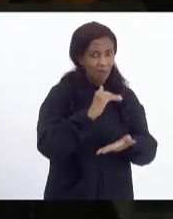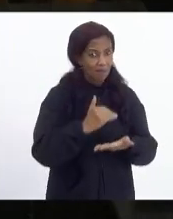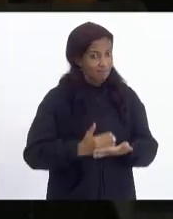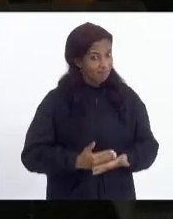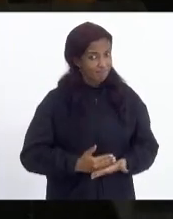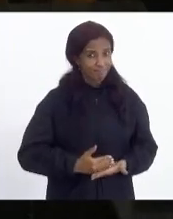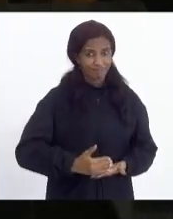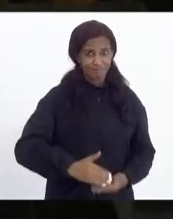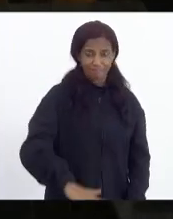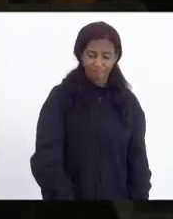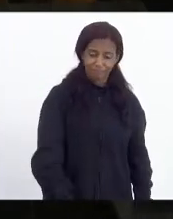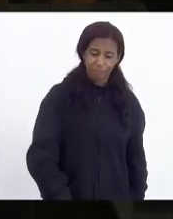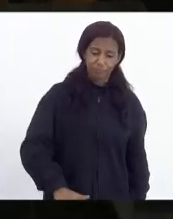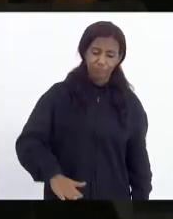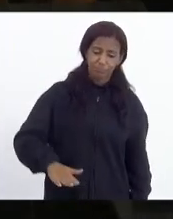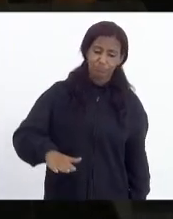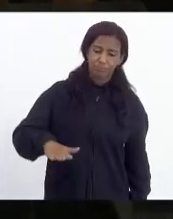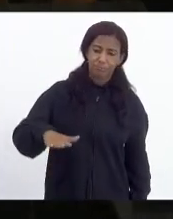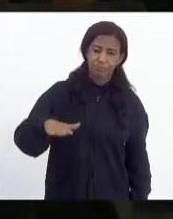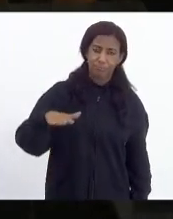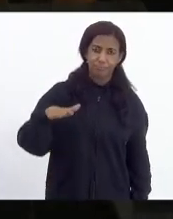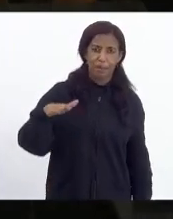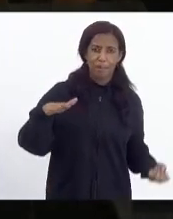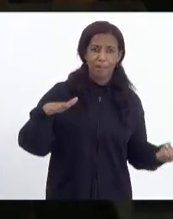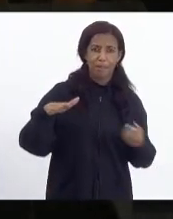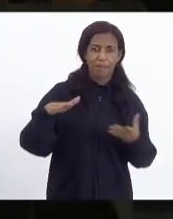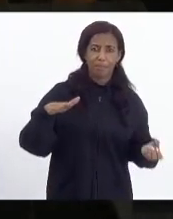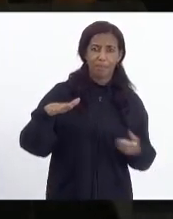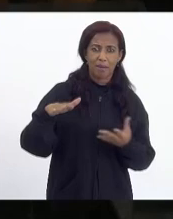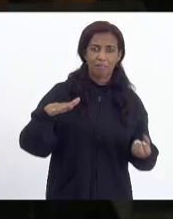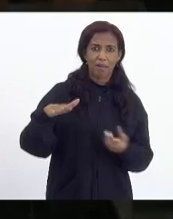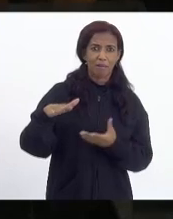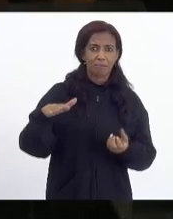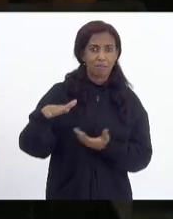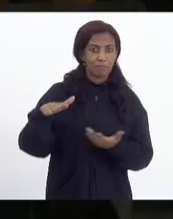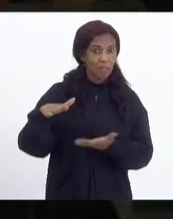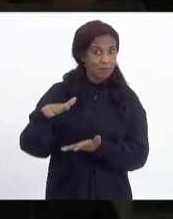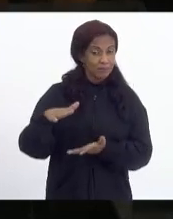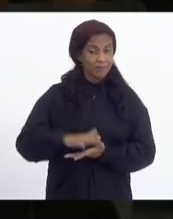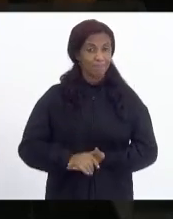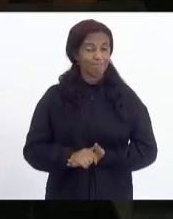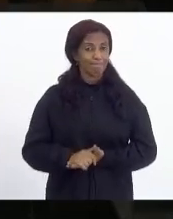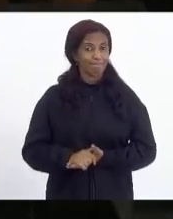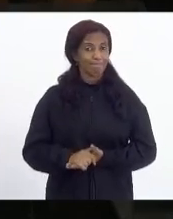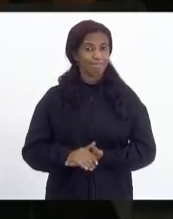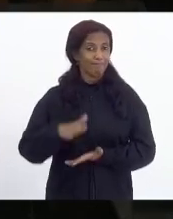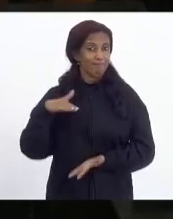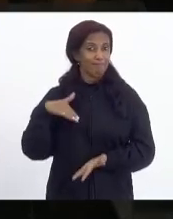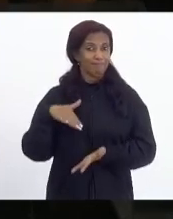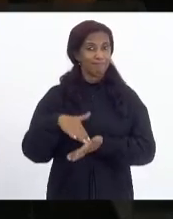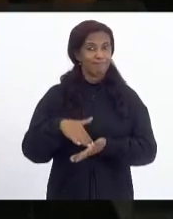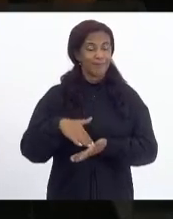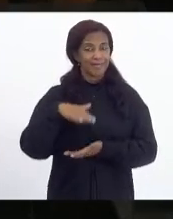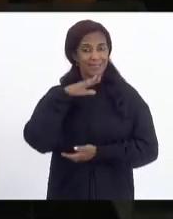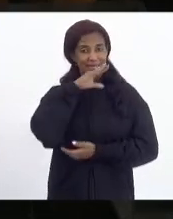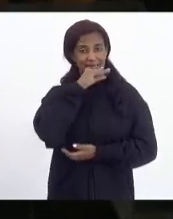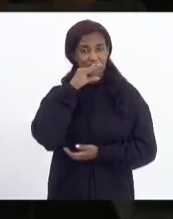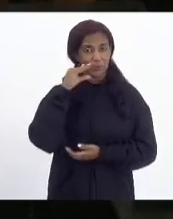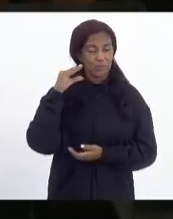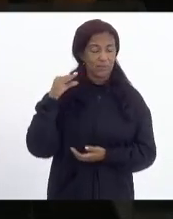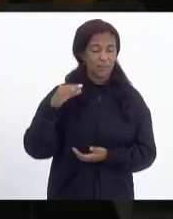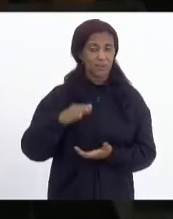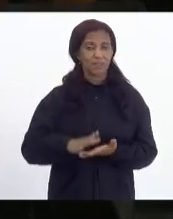daí sim Vereda na sua pré-adolescência até a